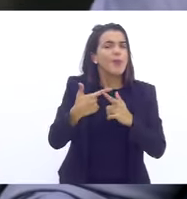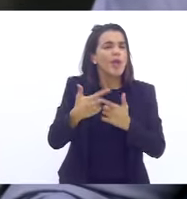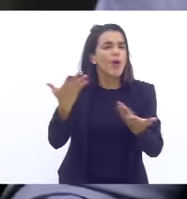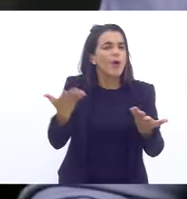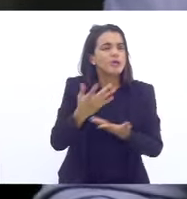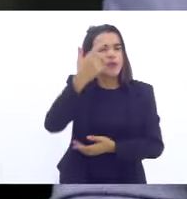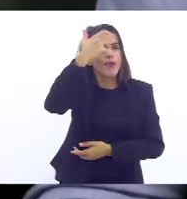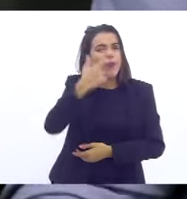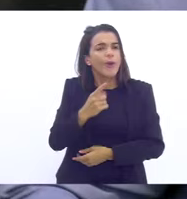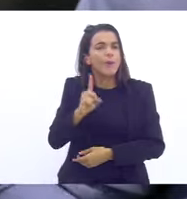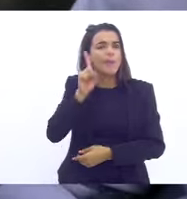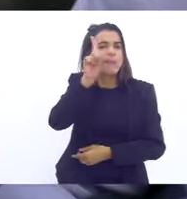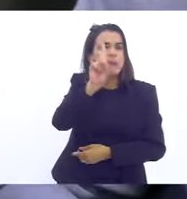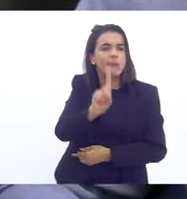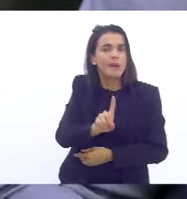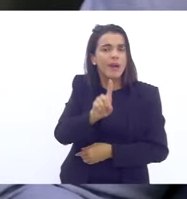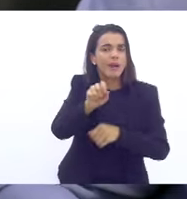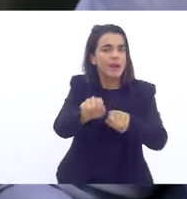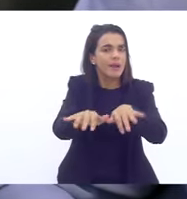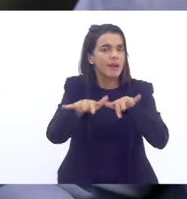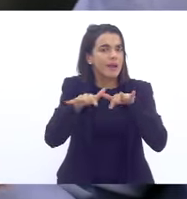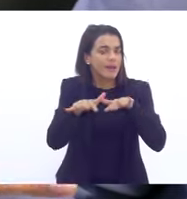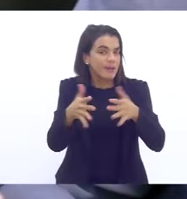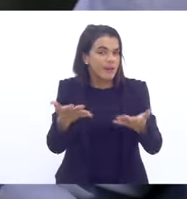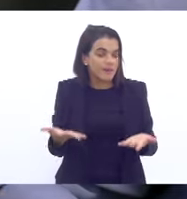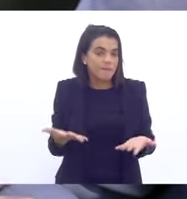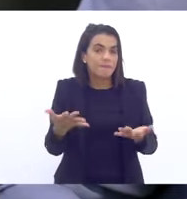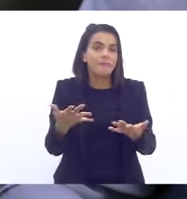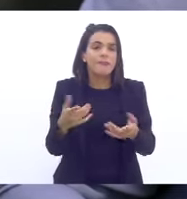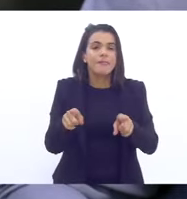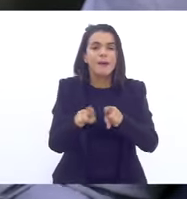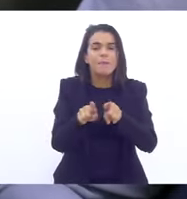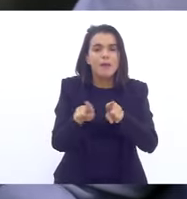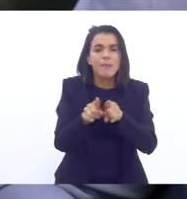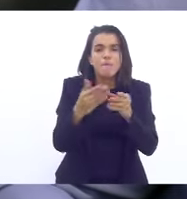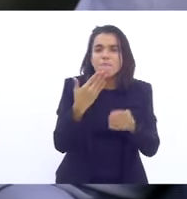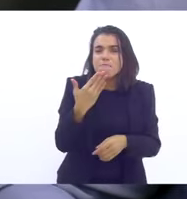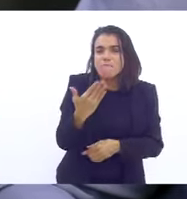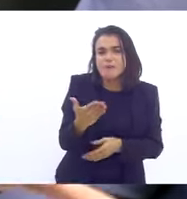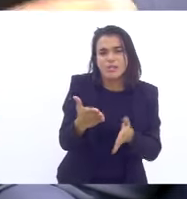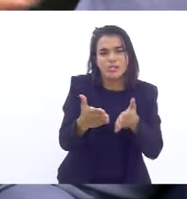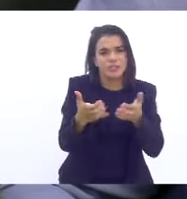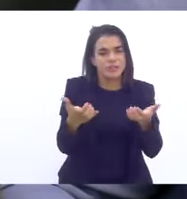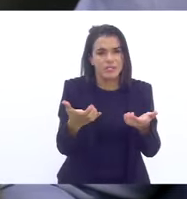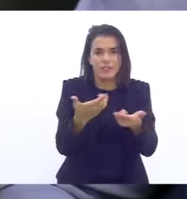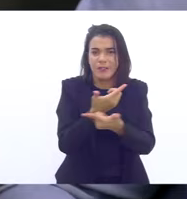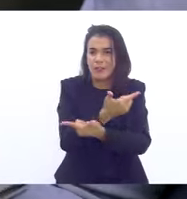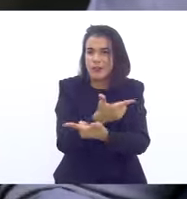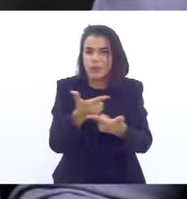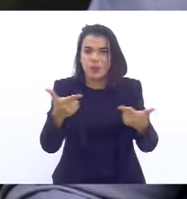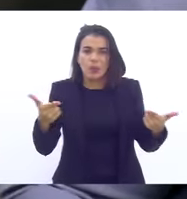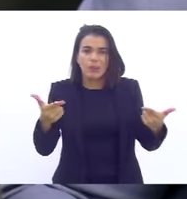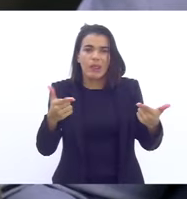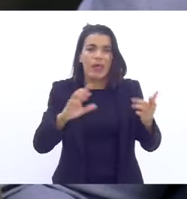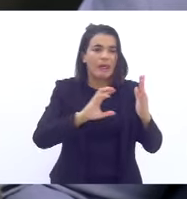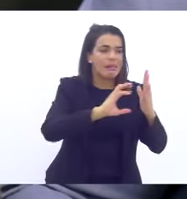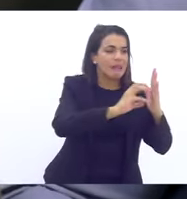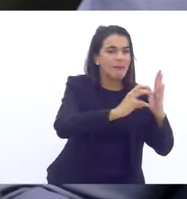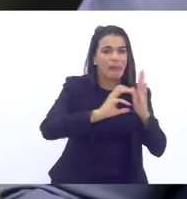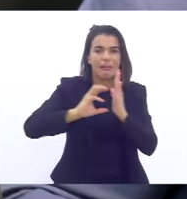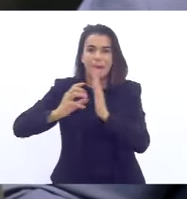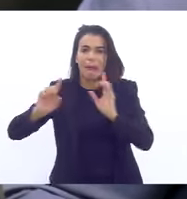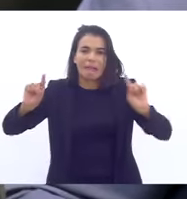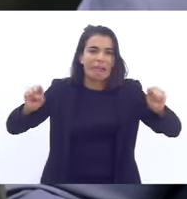aqui, deputado Amorim, para registrar e pedindo aí... Não tem cor partidária esse debate.